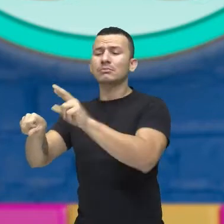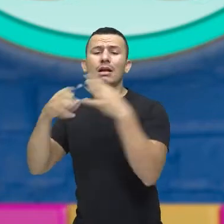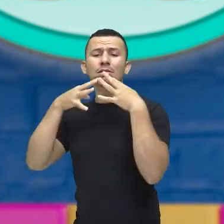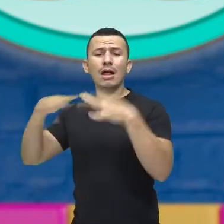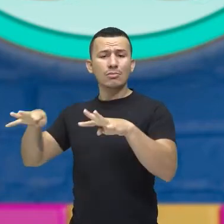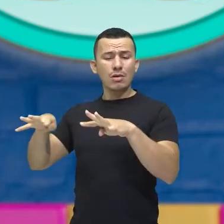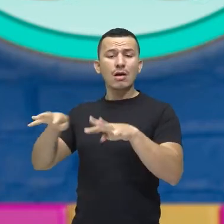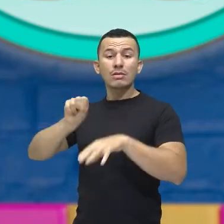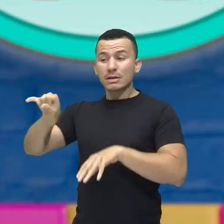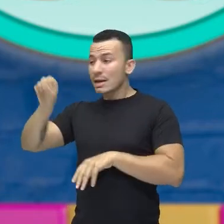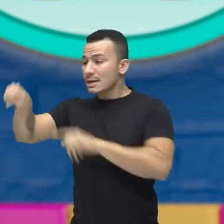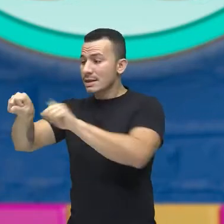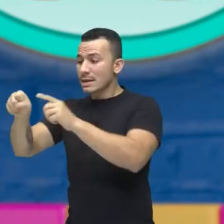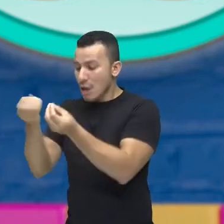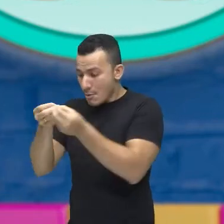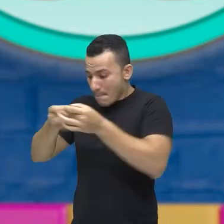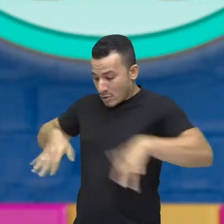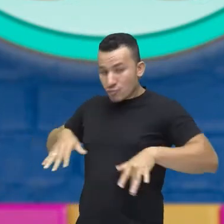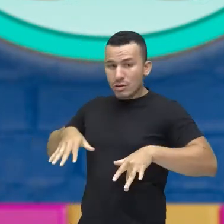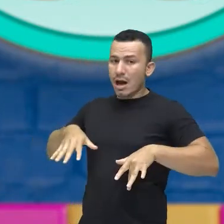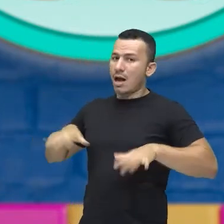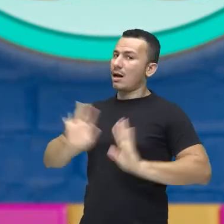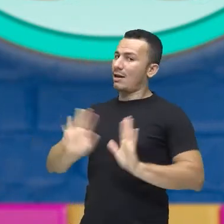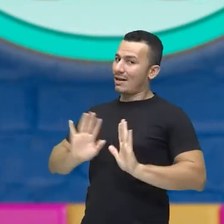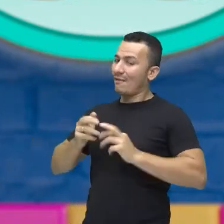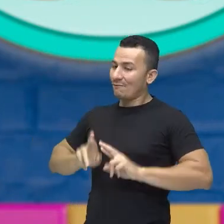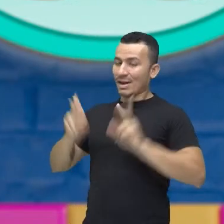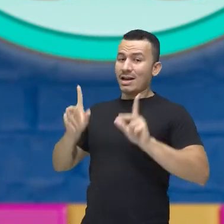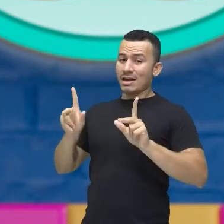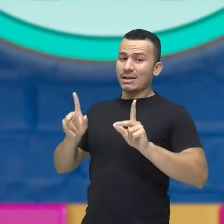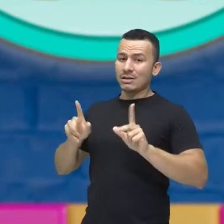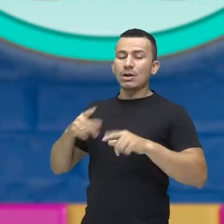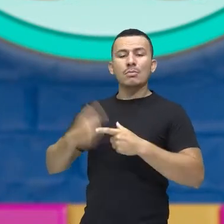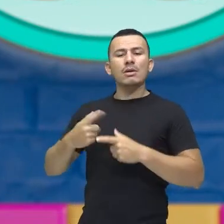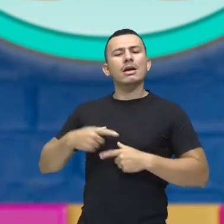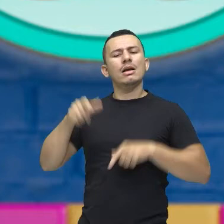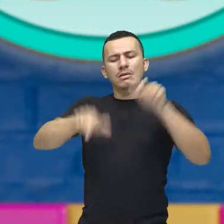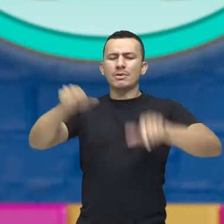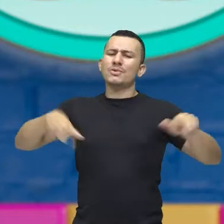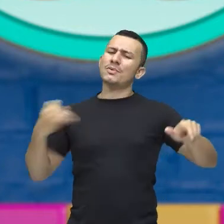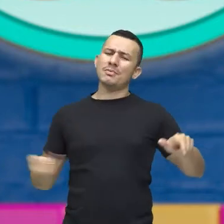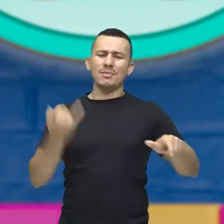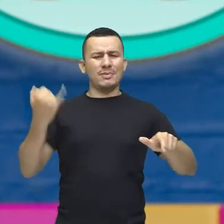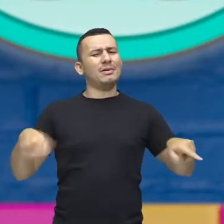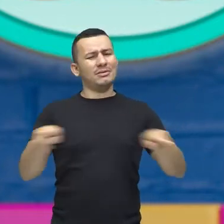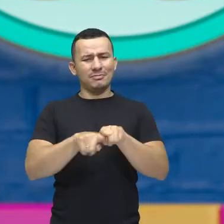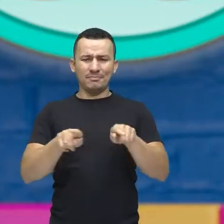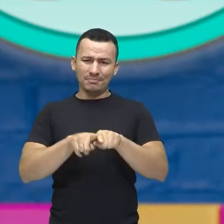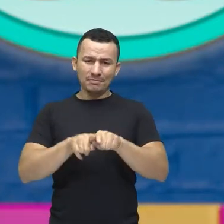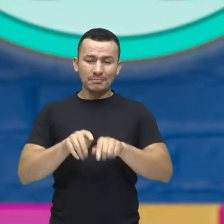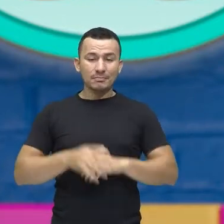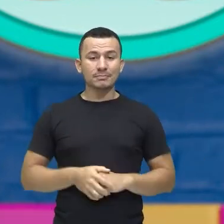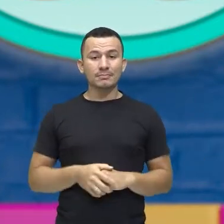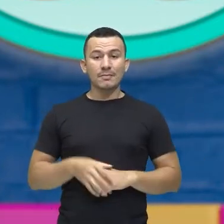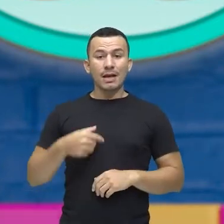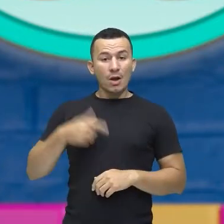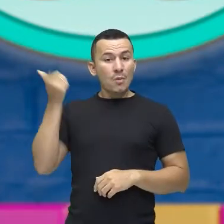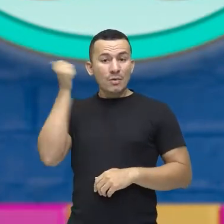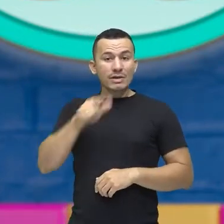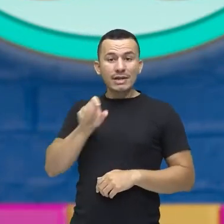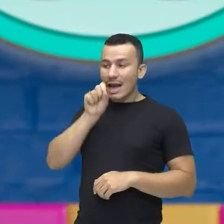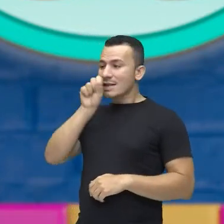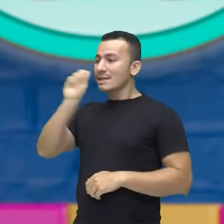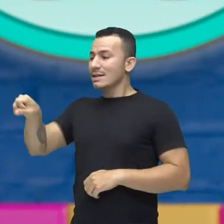não me afetar, quando esse sim não me abalar, até porque as pessoas são importantes para nós. Então, quando eu conseguir dizer sim sem